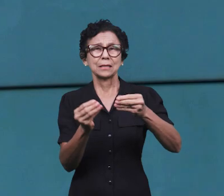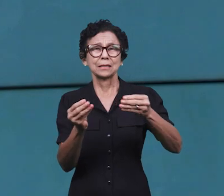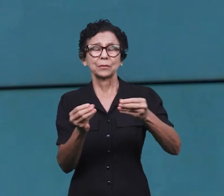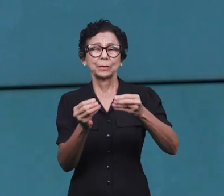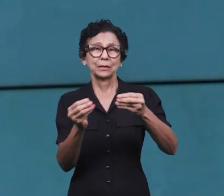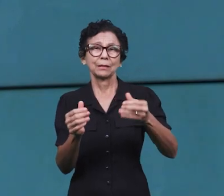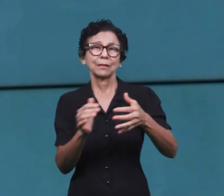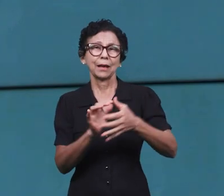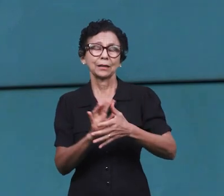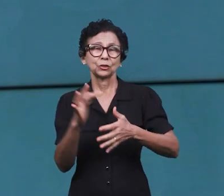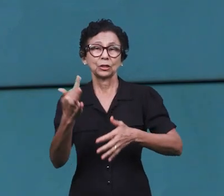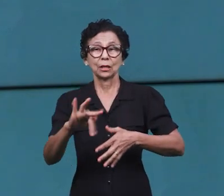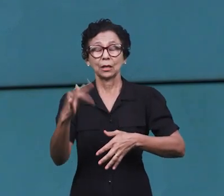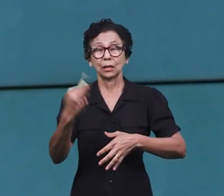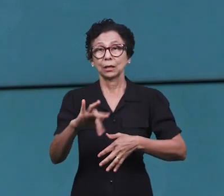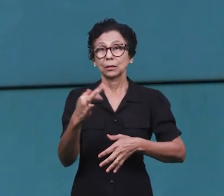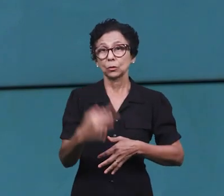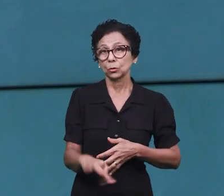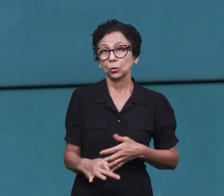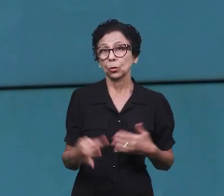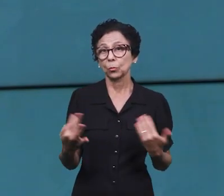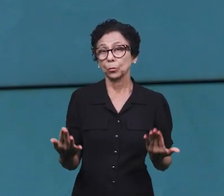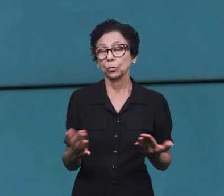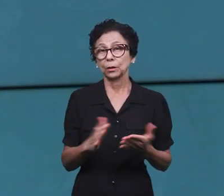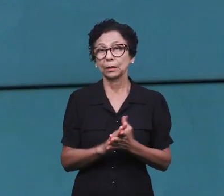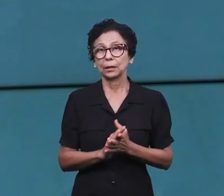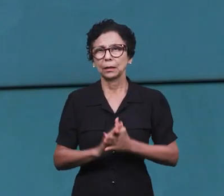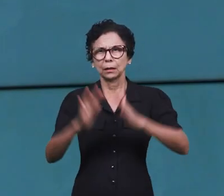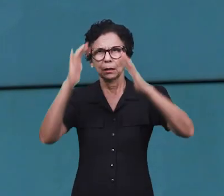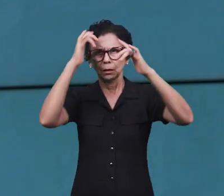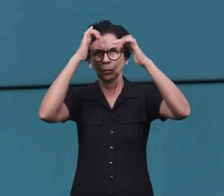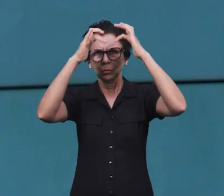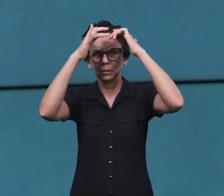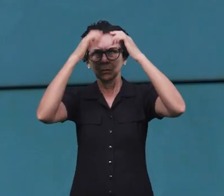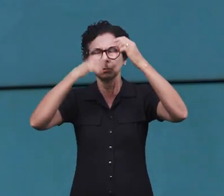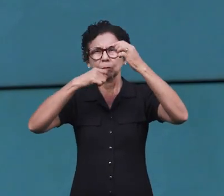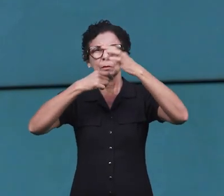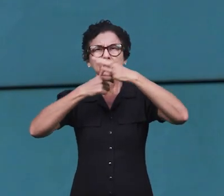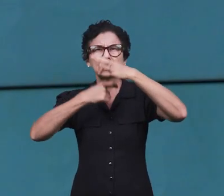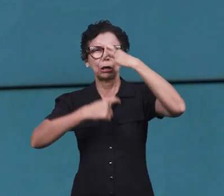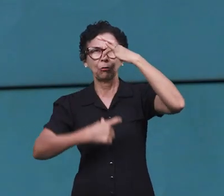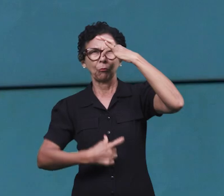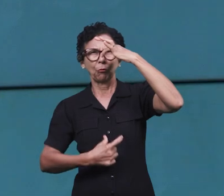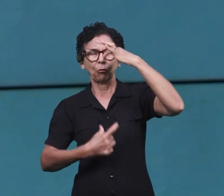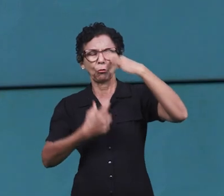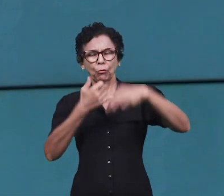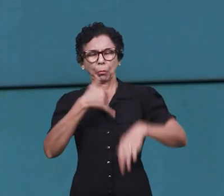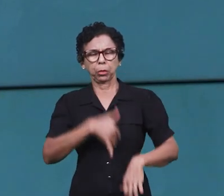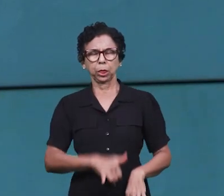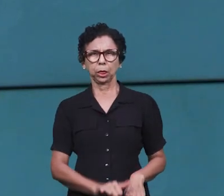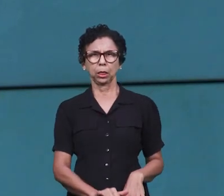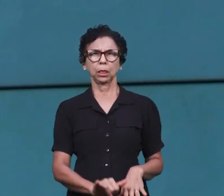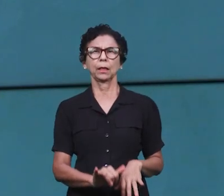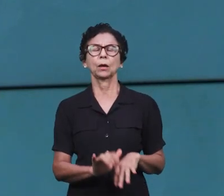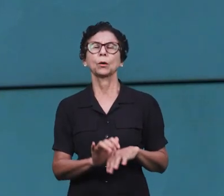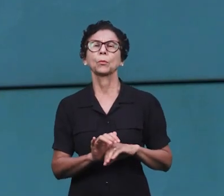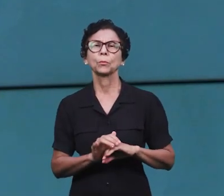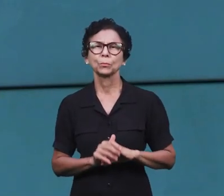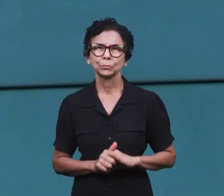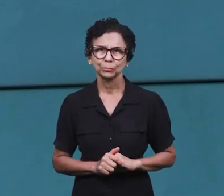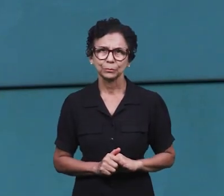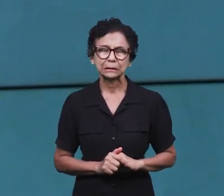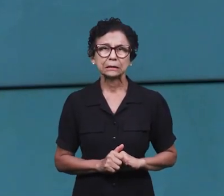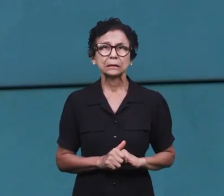do paciente à dor por uma ativação do sistema nervoso central. Não é de espantar,